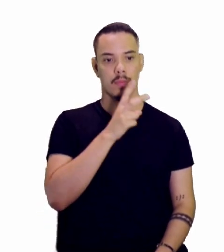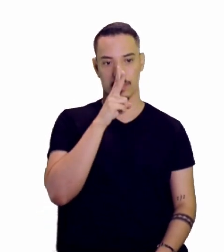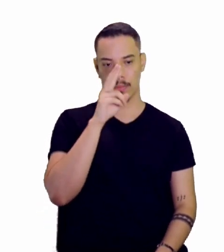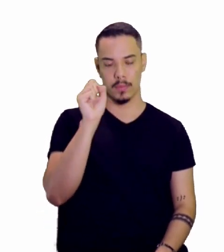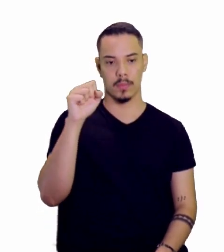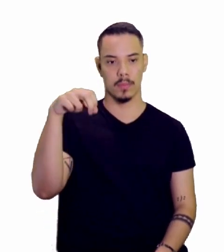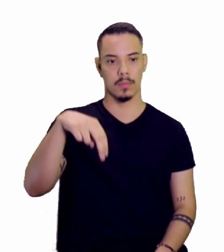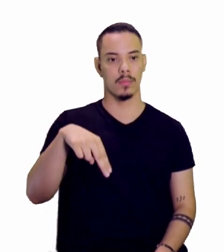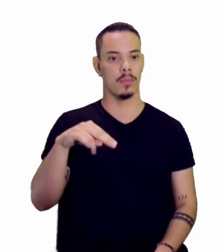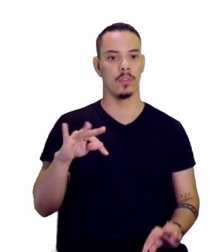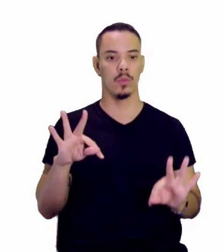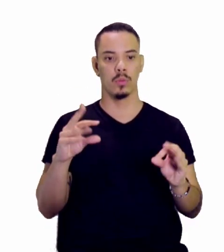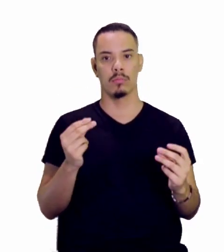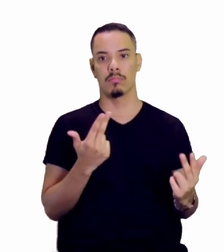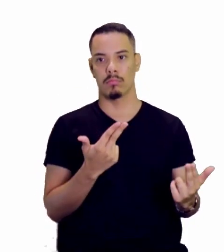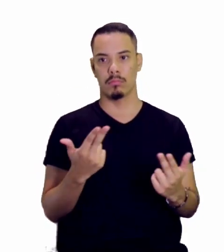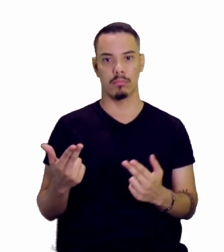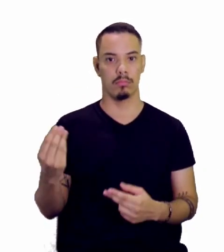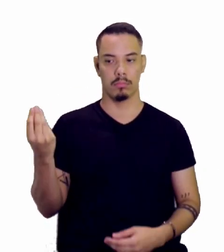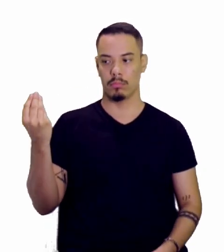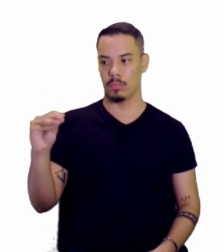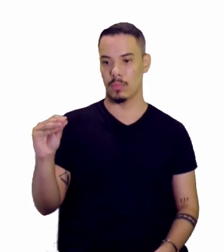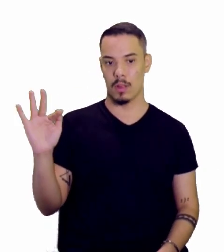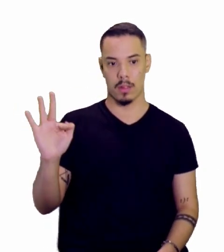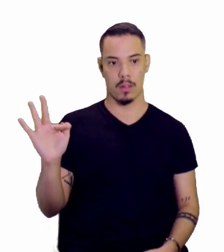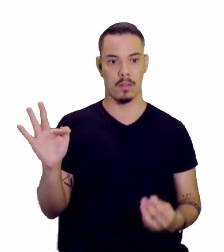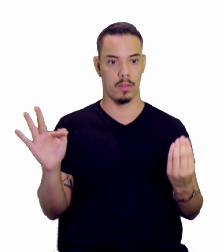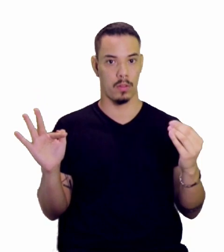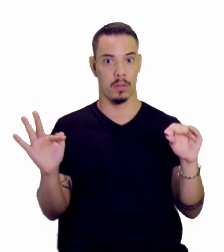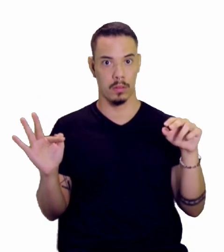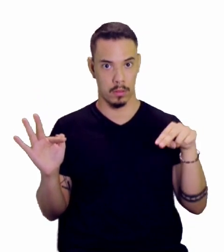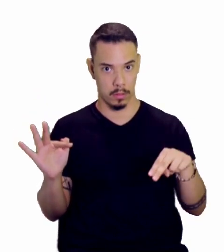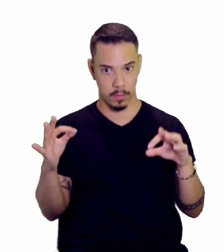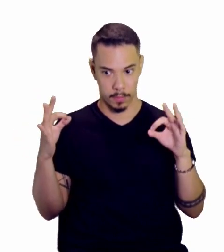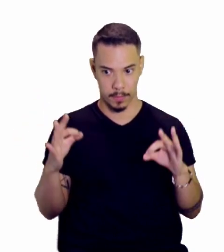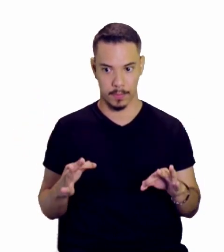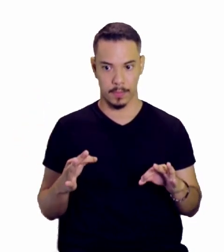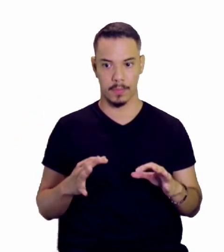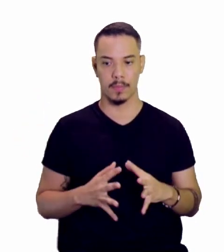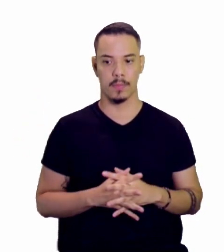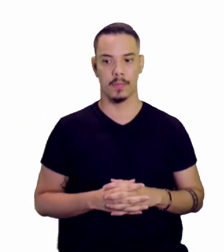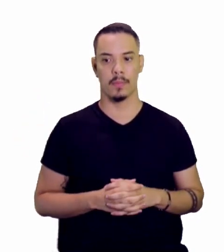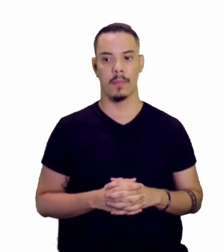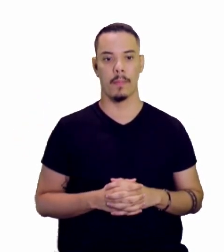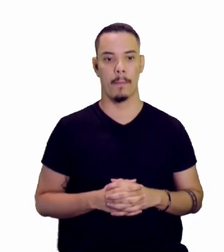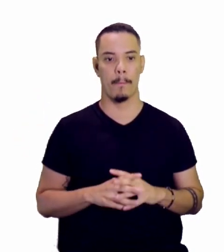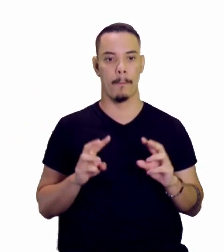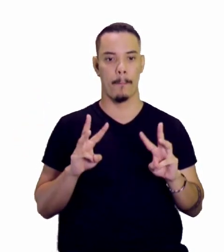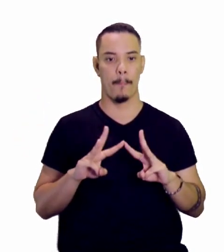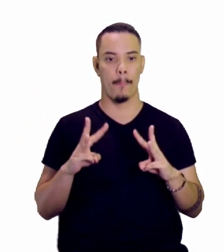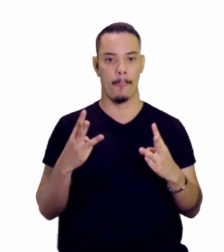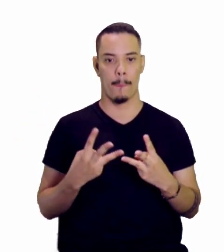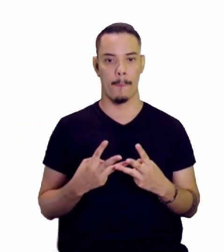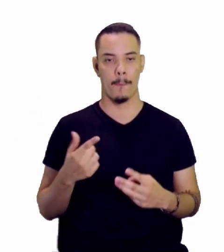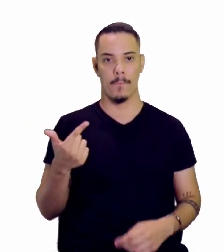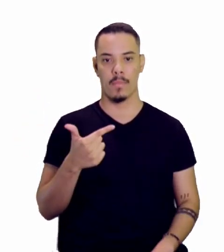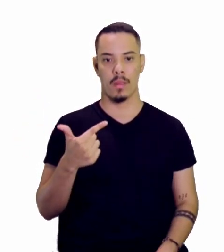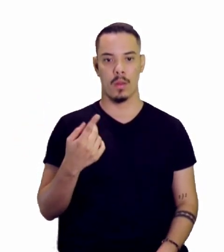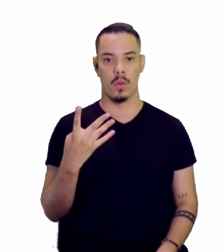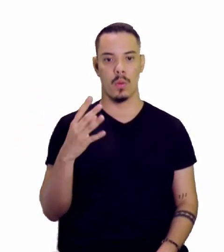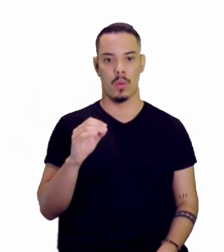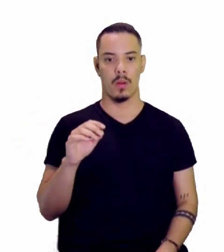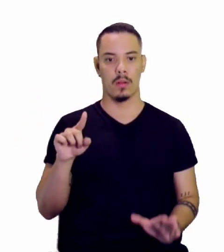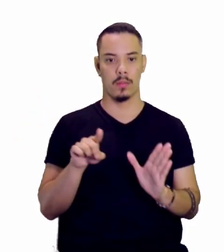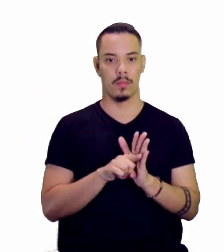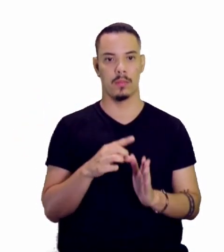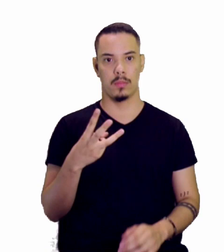ficar igual tudo FF, um F outra N, né? Fechado, olha só. Pronto. Como a massa é 2, 40 menos 30,